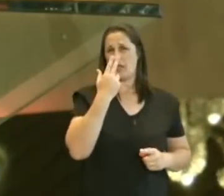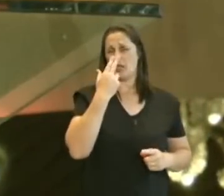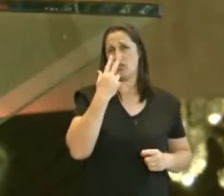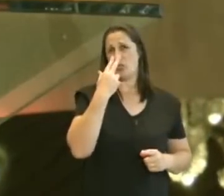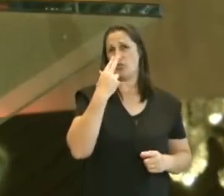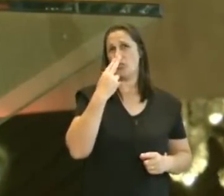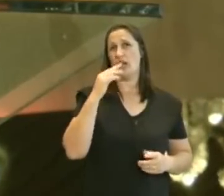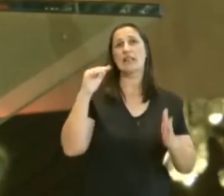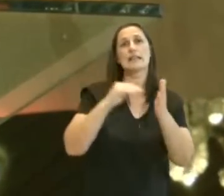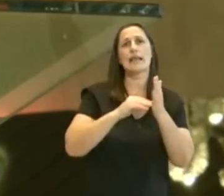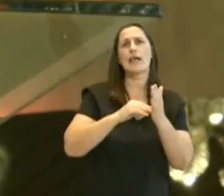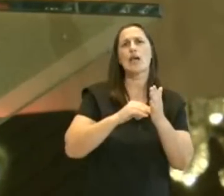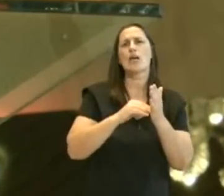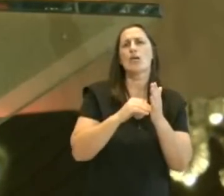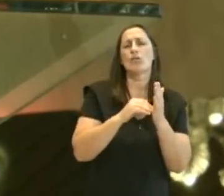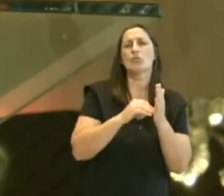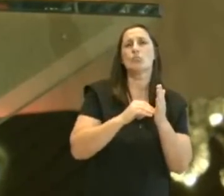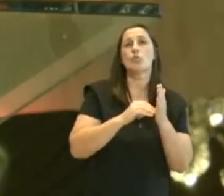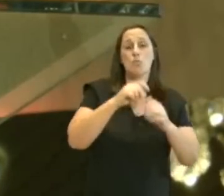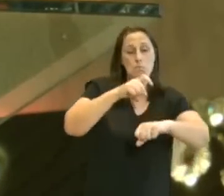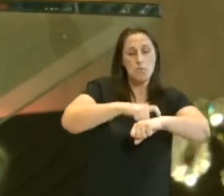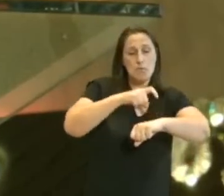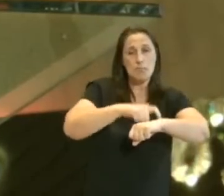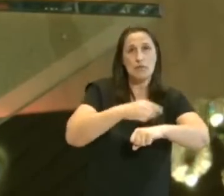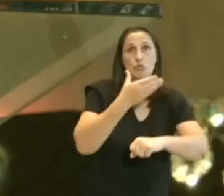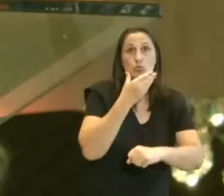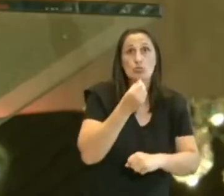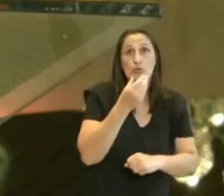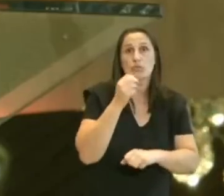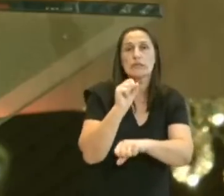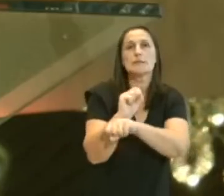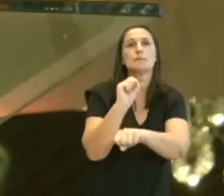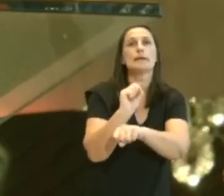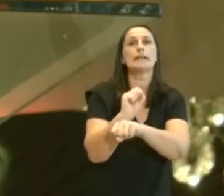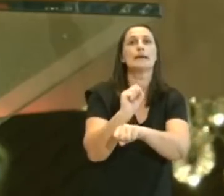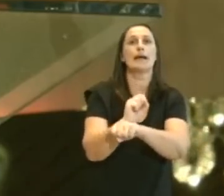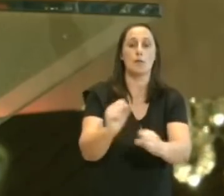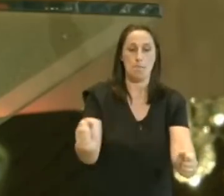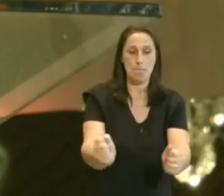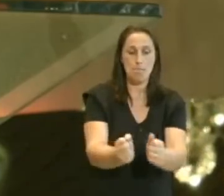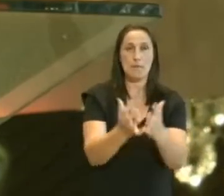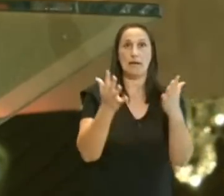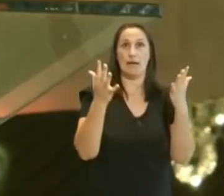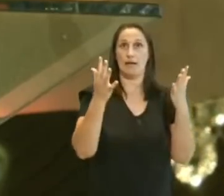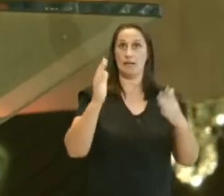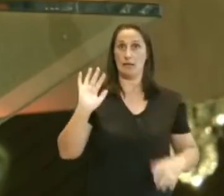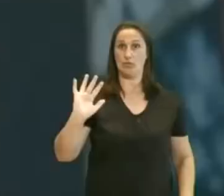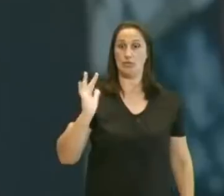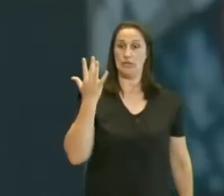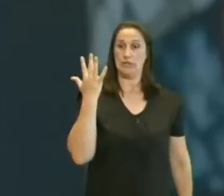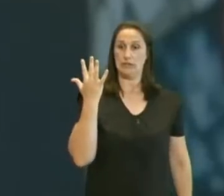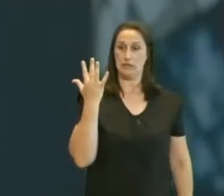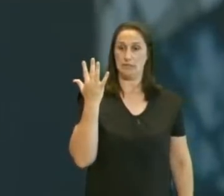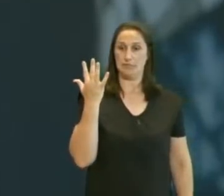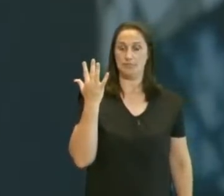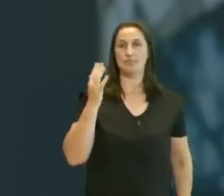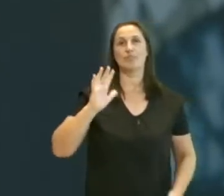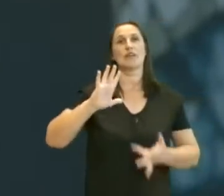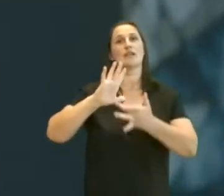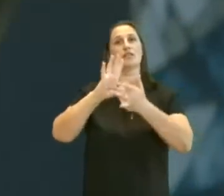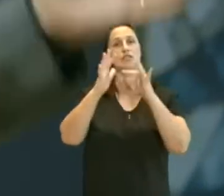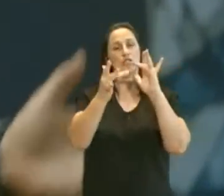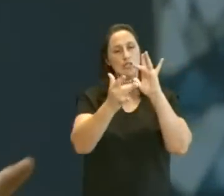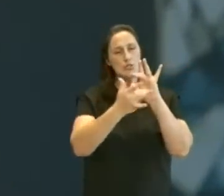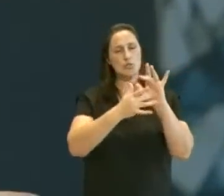homens esperaram algo extraordinário acontecer. Vamos ver o que vai acontecer. Jesus é